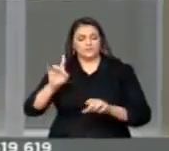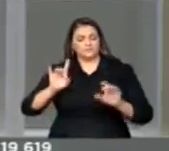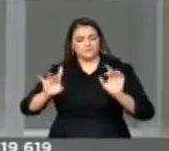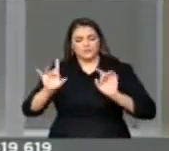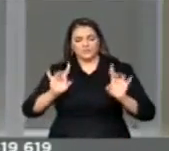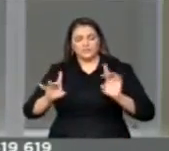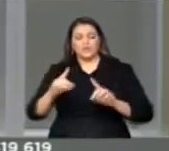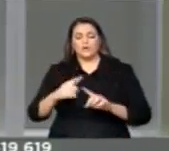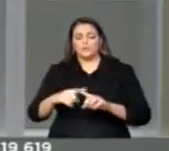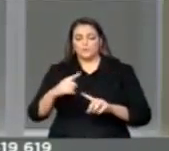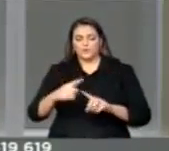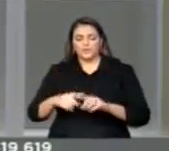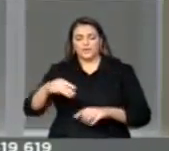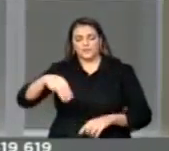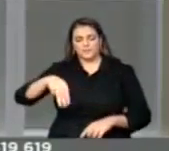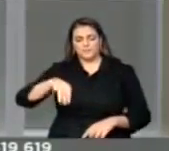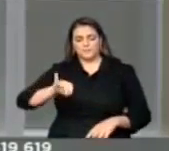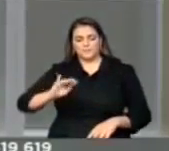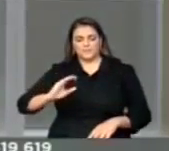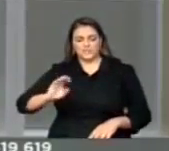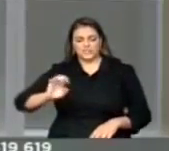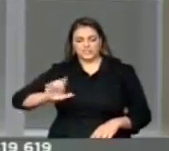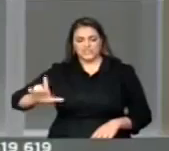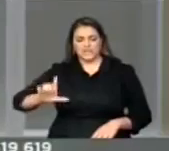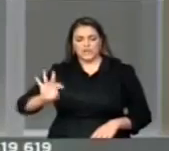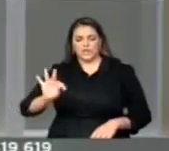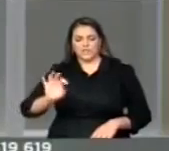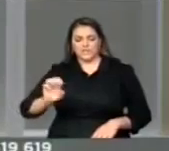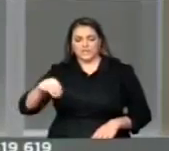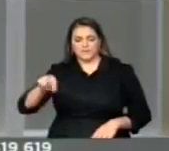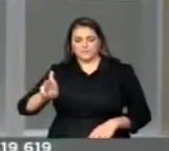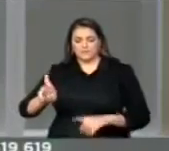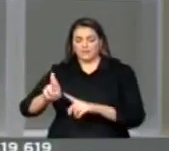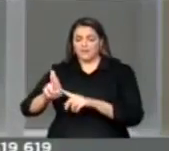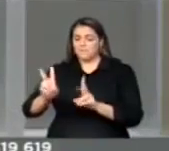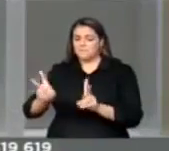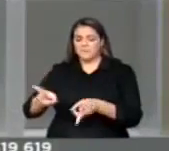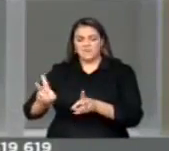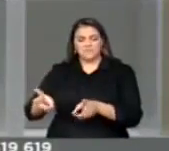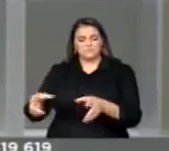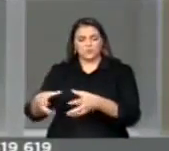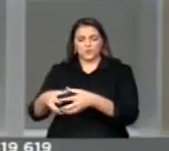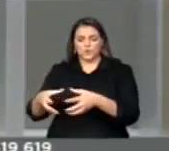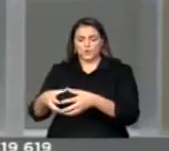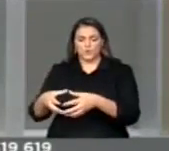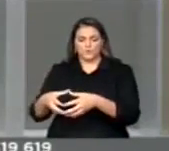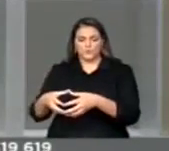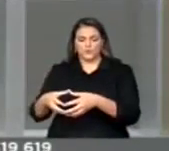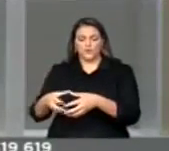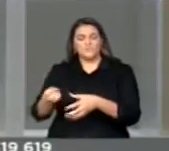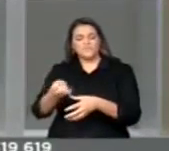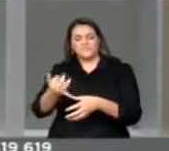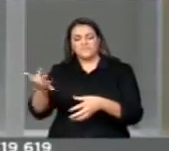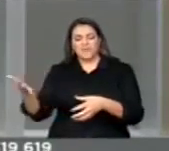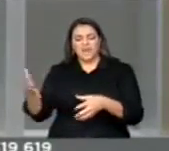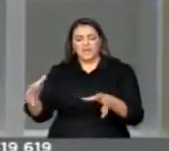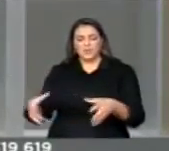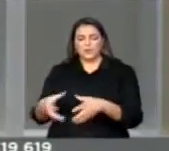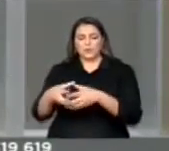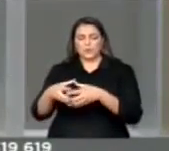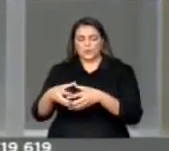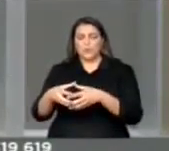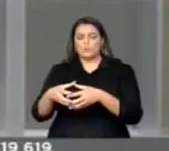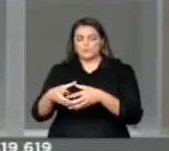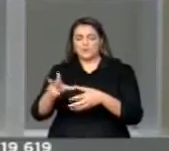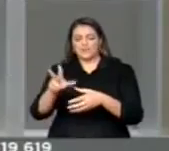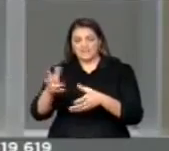Temer é do mesmo partido. A cúpula toda do PMDB, que vai virar ministro, muitos deles estão no processo